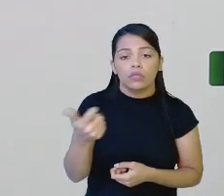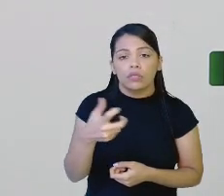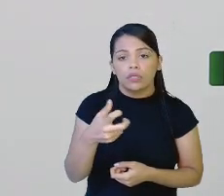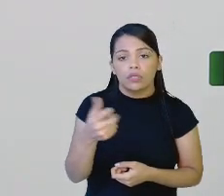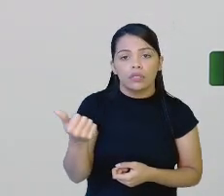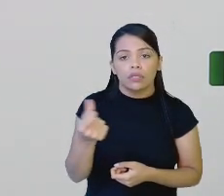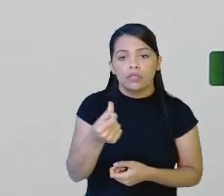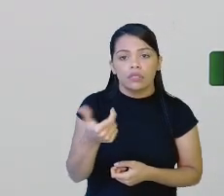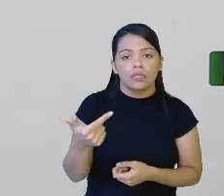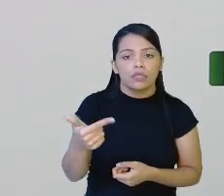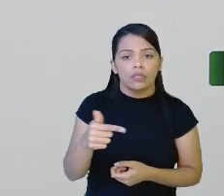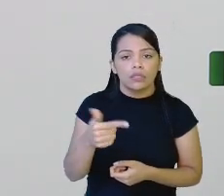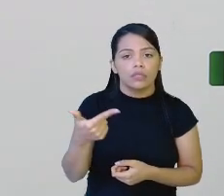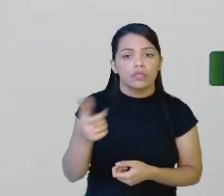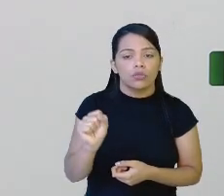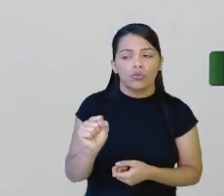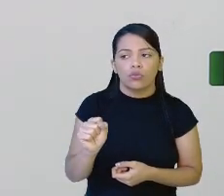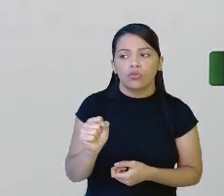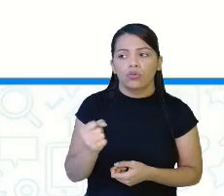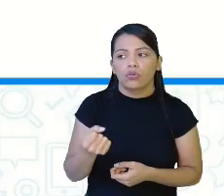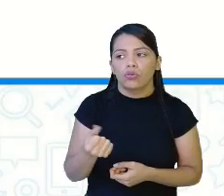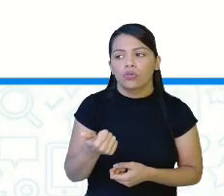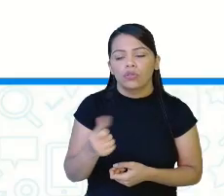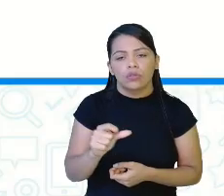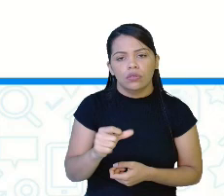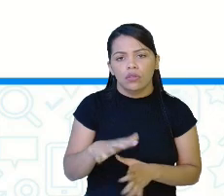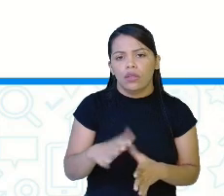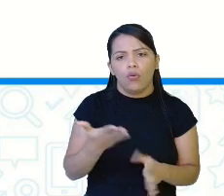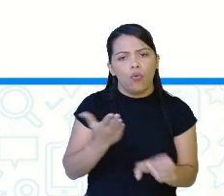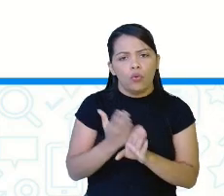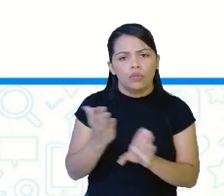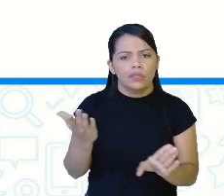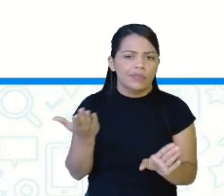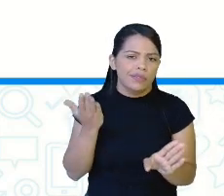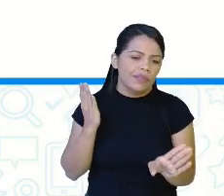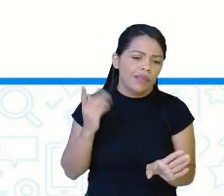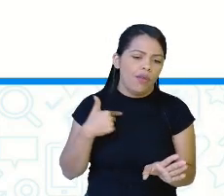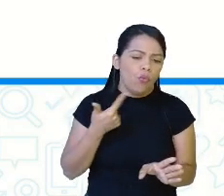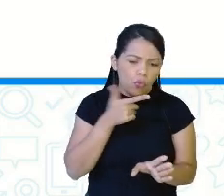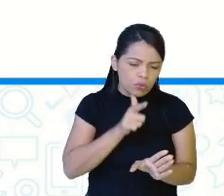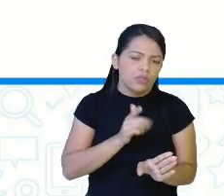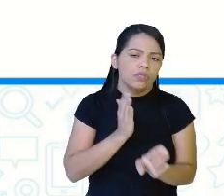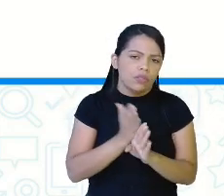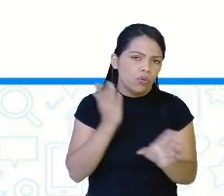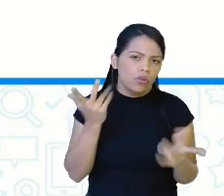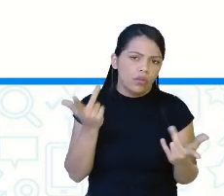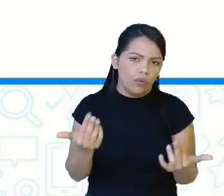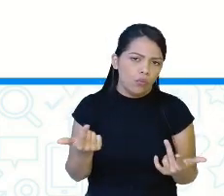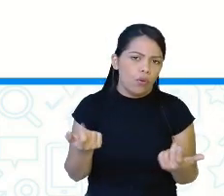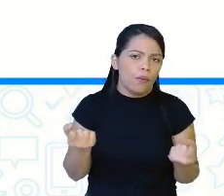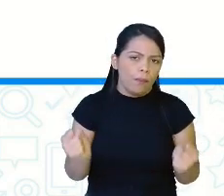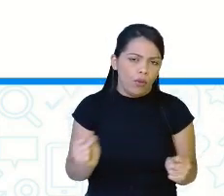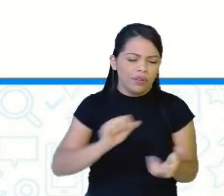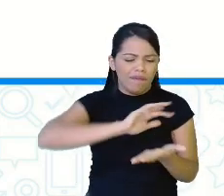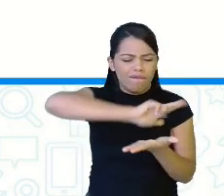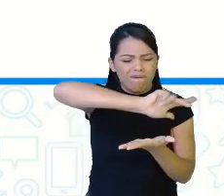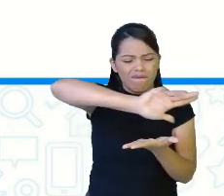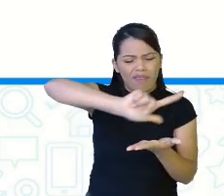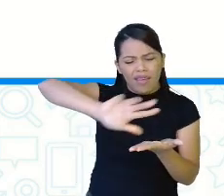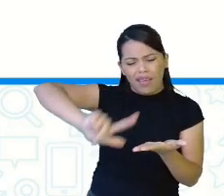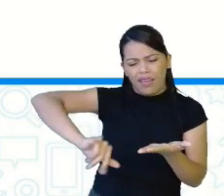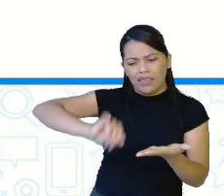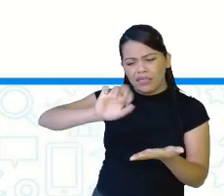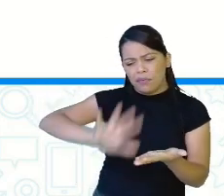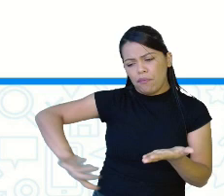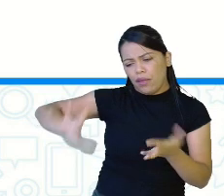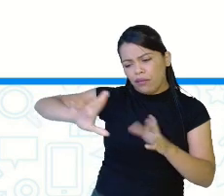Veja, consegui encontrar do mesmo jeito. Eu posso ter uma diversidade de polígonos com medidas